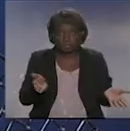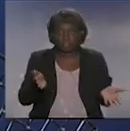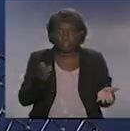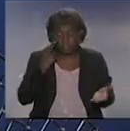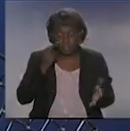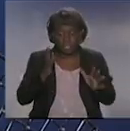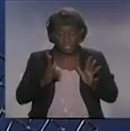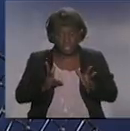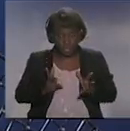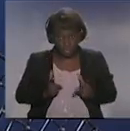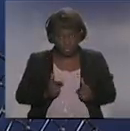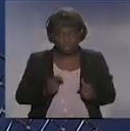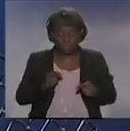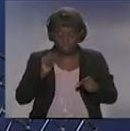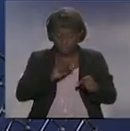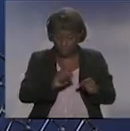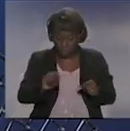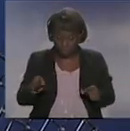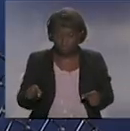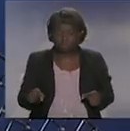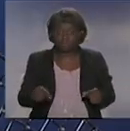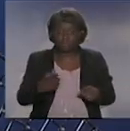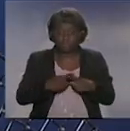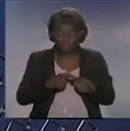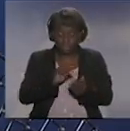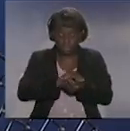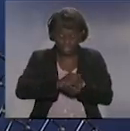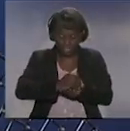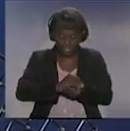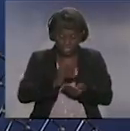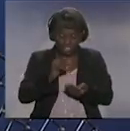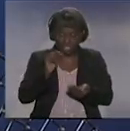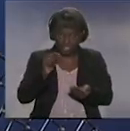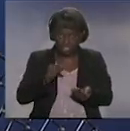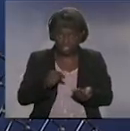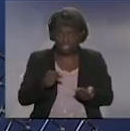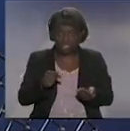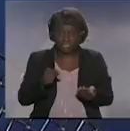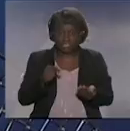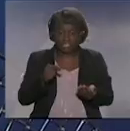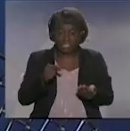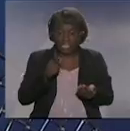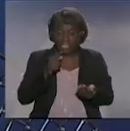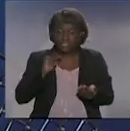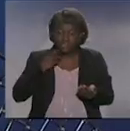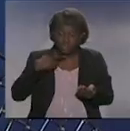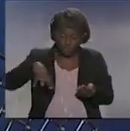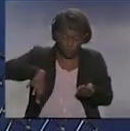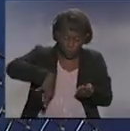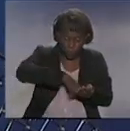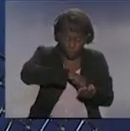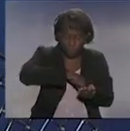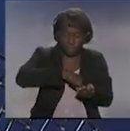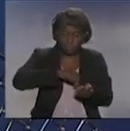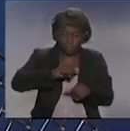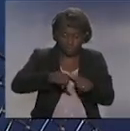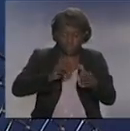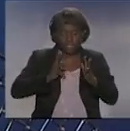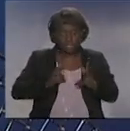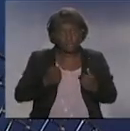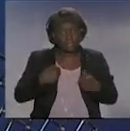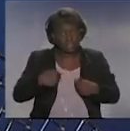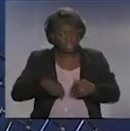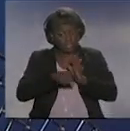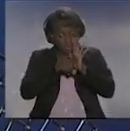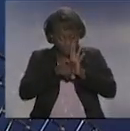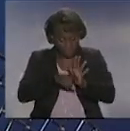controle de sanidade dos organismos, né? Porque o molusco ele é um organismo filtrador, enfim,